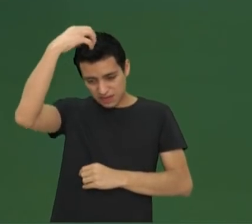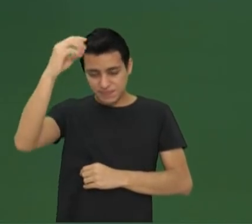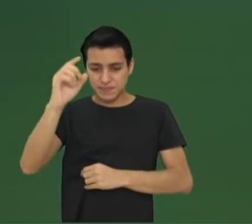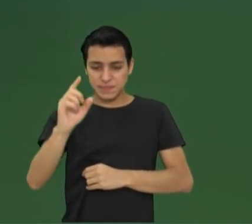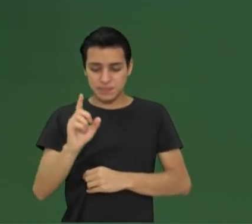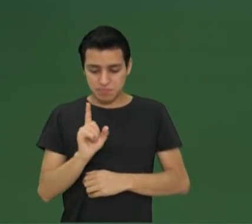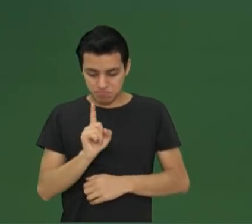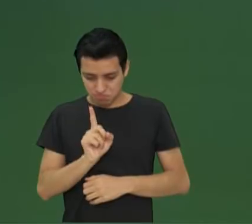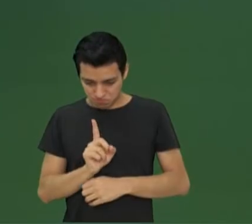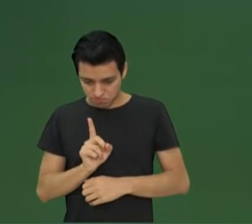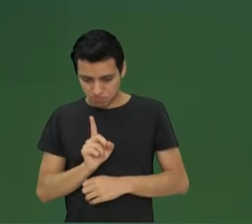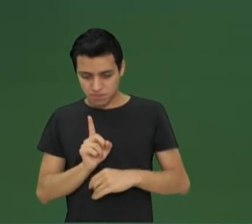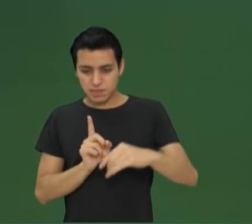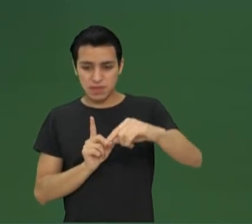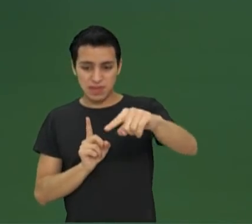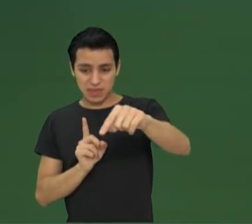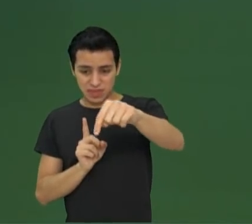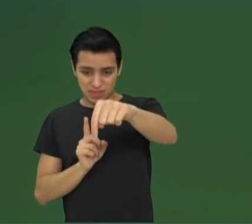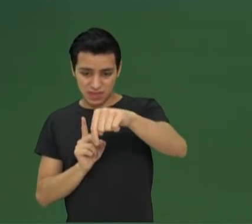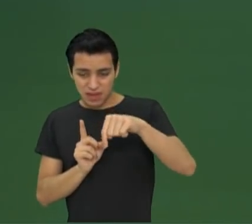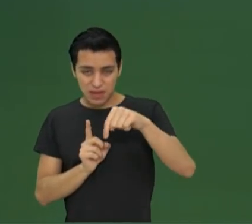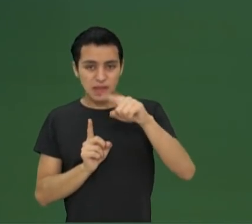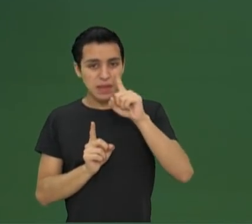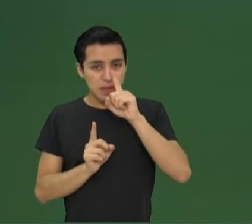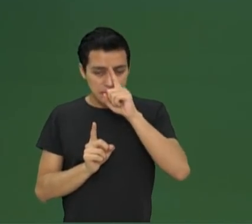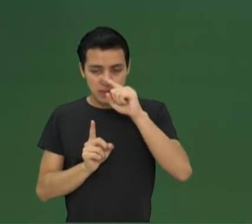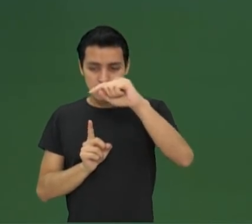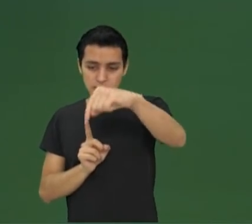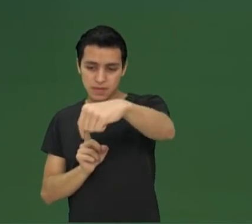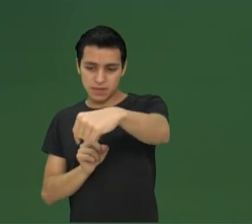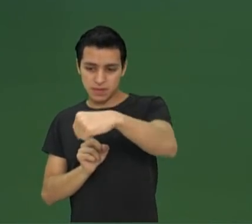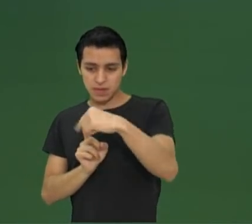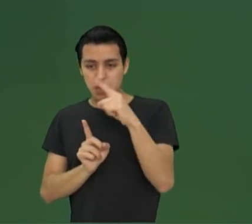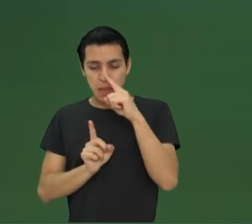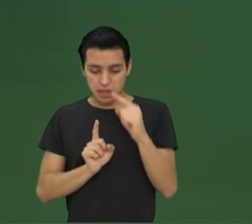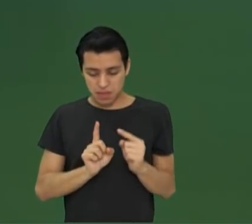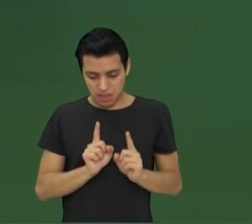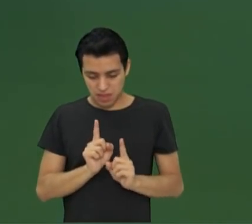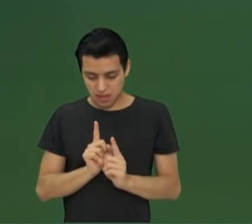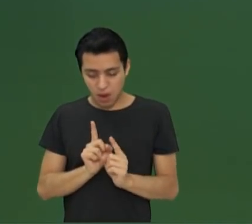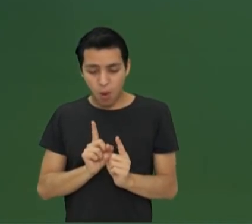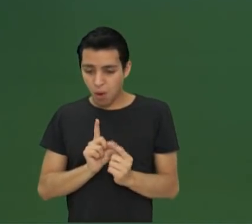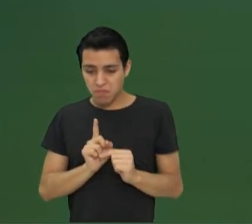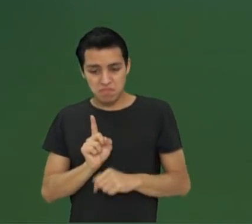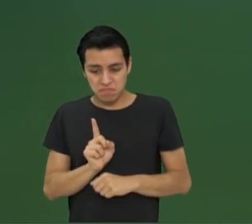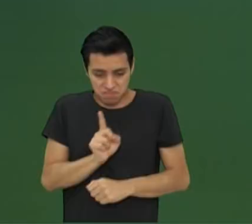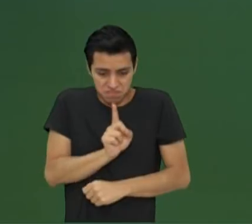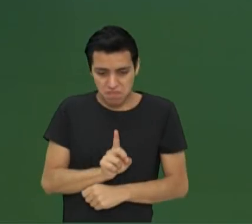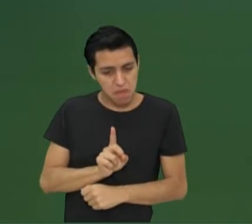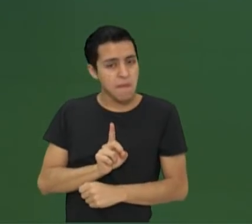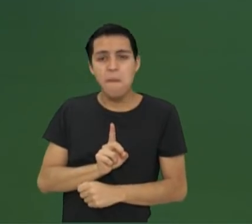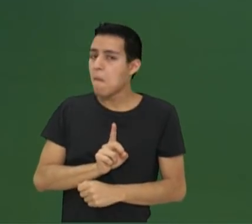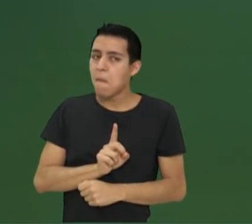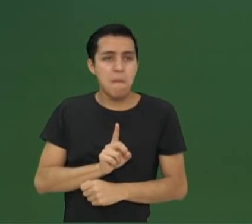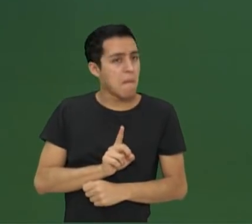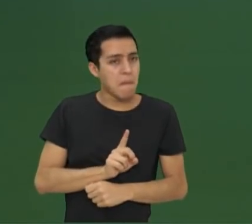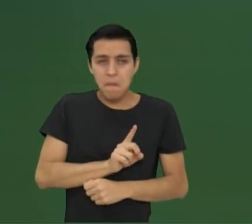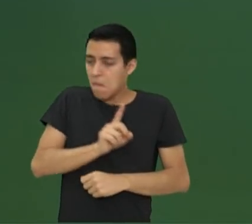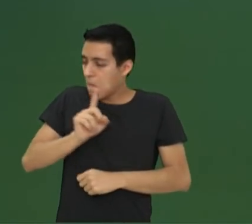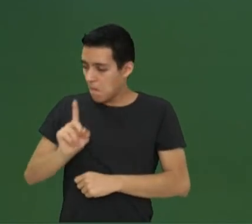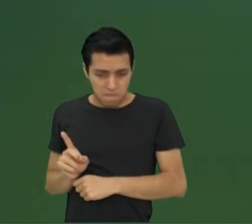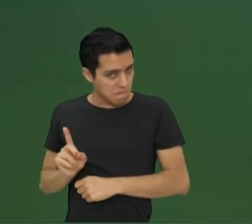para frente, continua em xeque. Se ele voltar, continua em xeque. Se ele vir para o